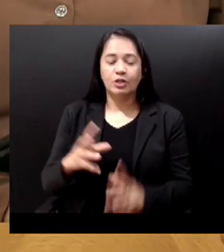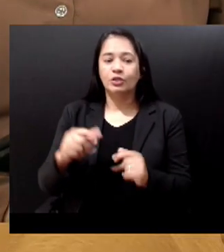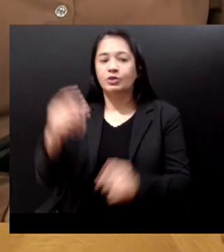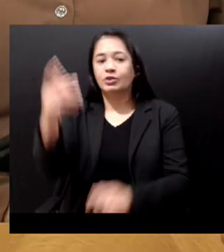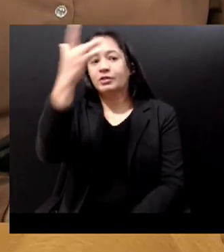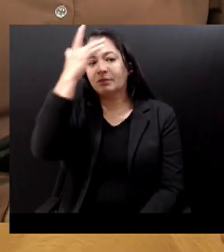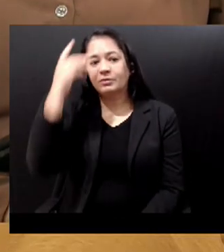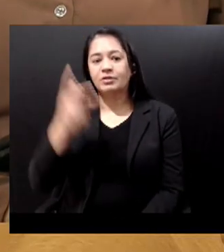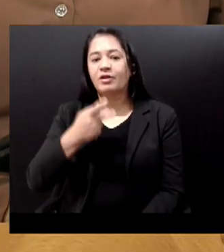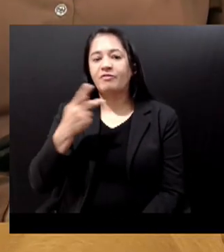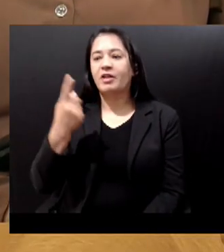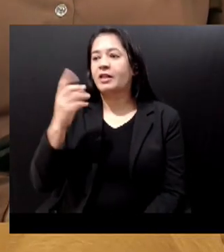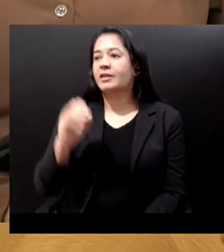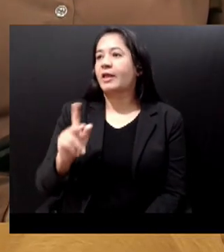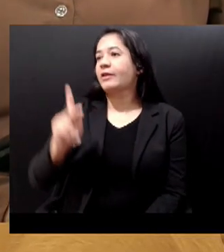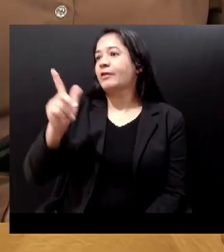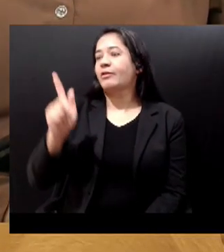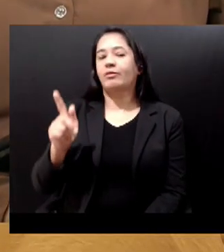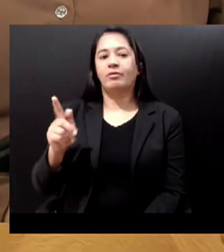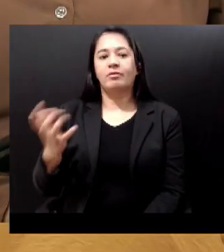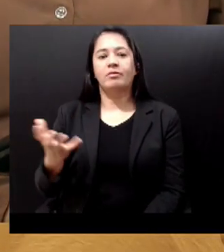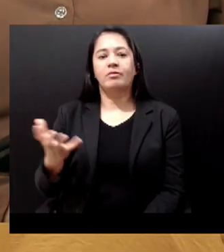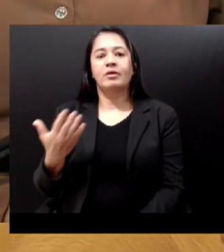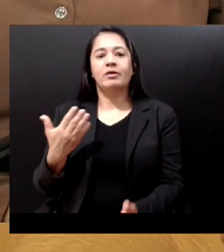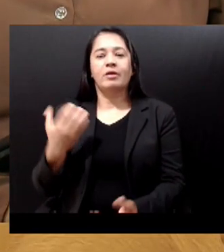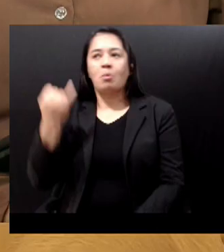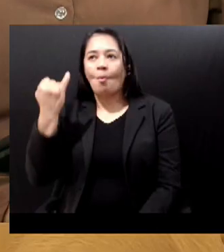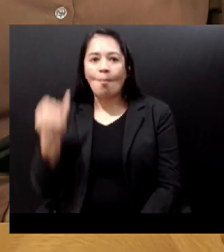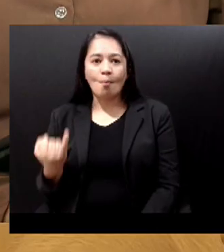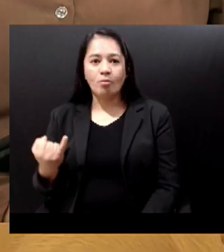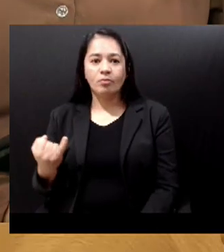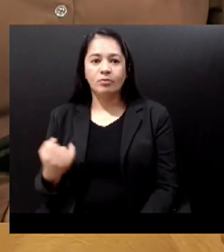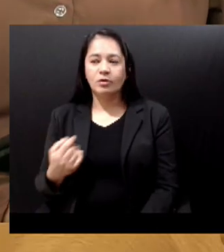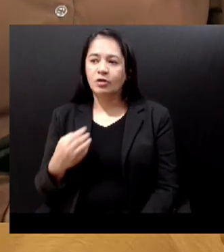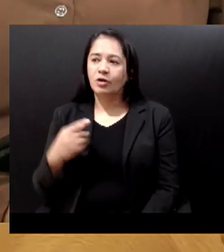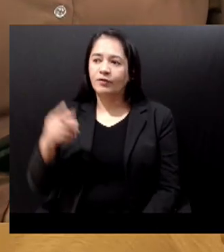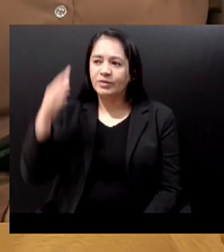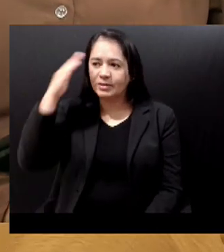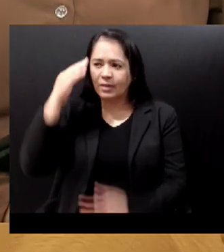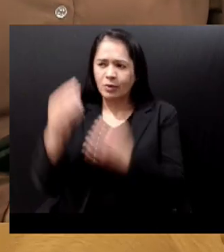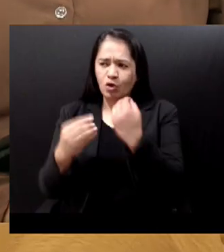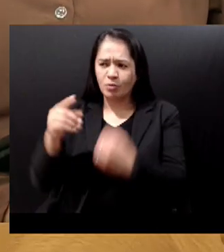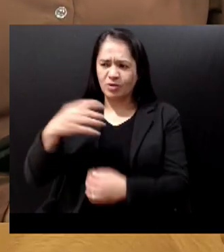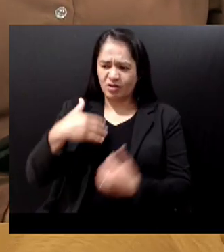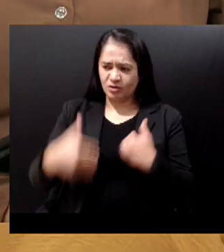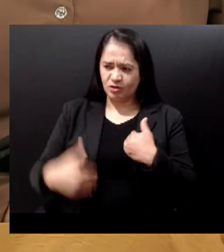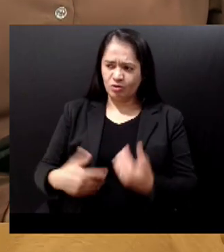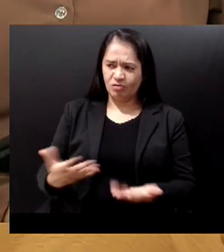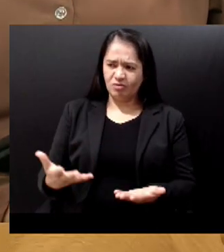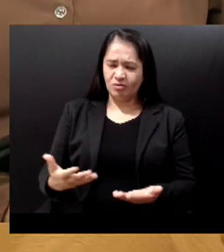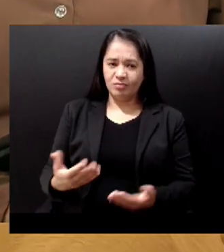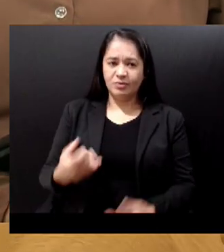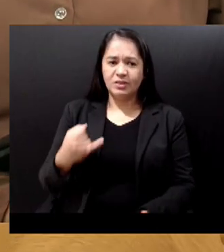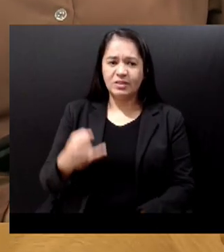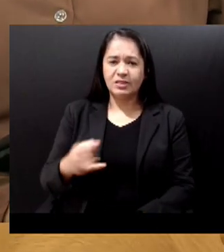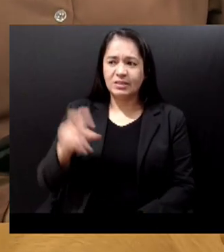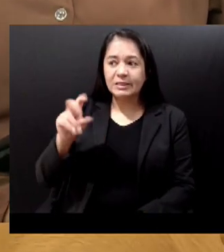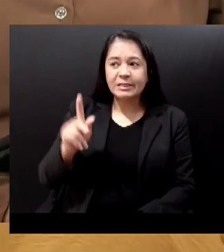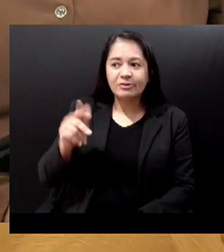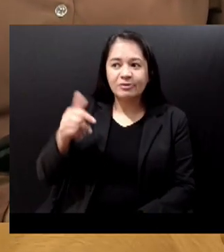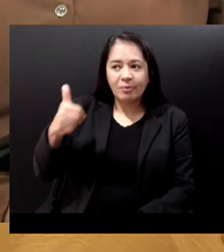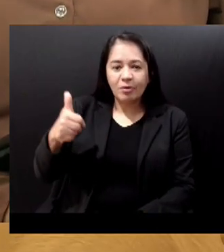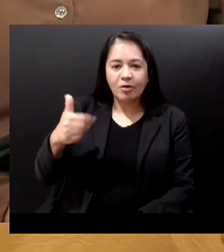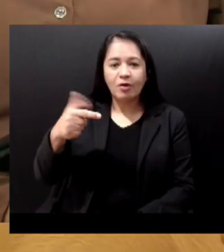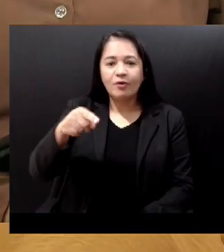você perguntar quer perder 10 quilos. Eu falo: "Você sabe como que você vai ficar com 10 quilos a menos? Se você perder 5 já vai estar bom?" Você não sabe, porque a Exato. gente